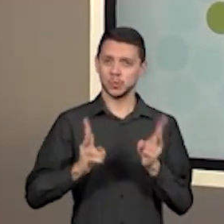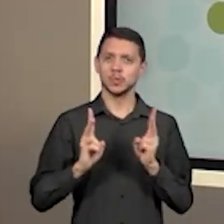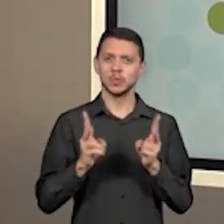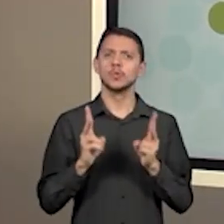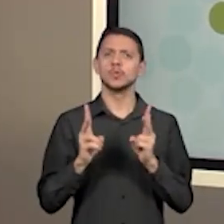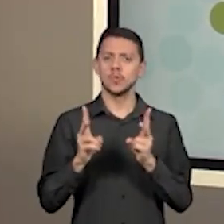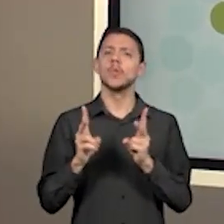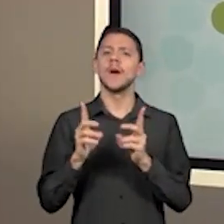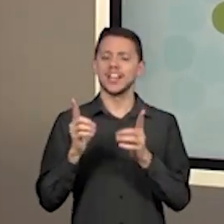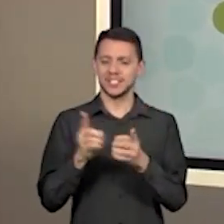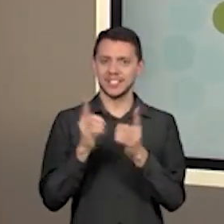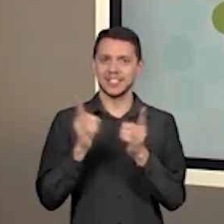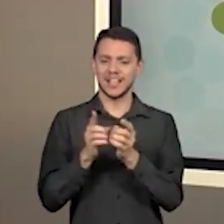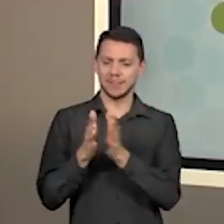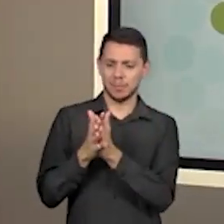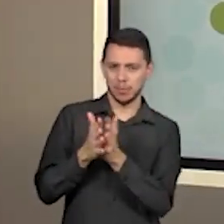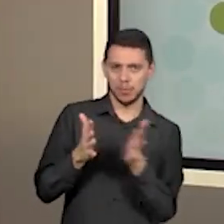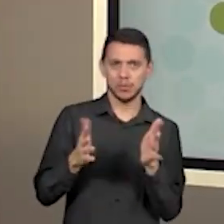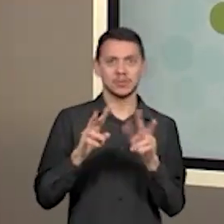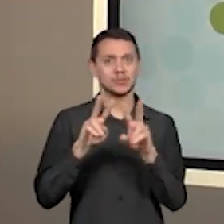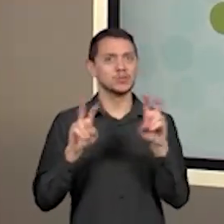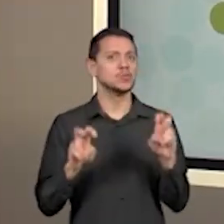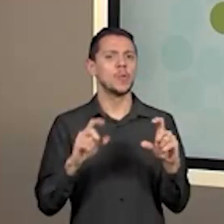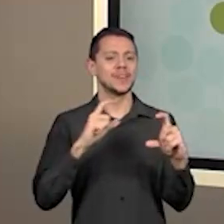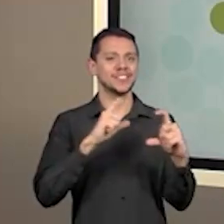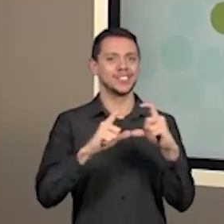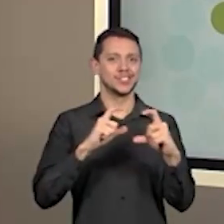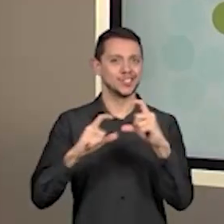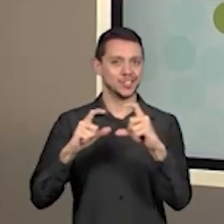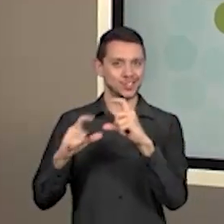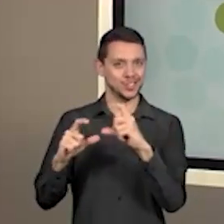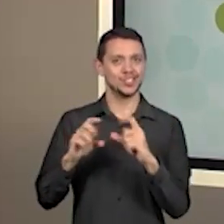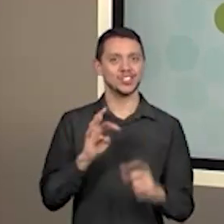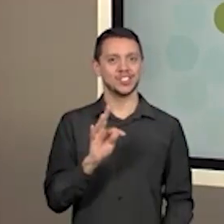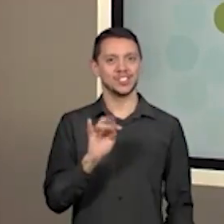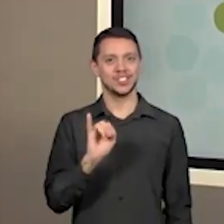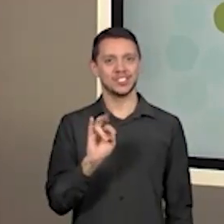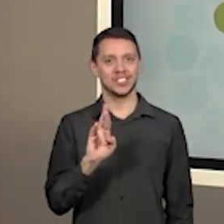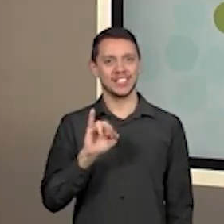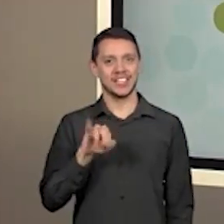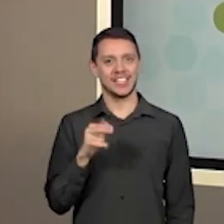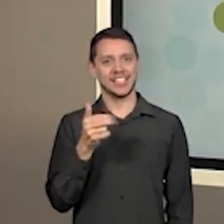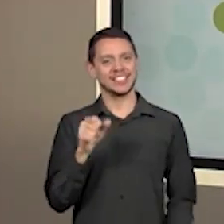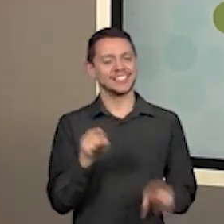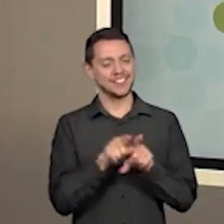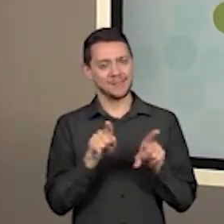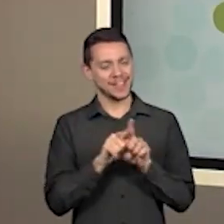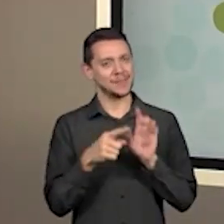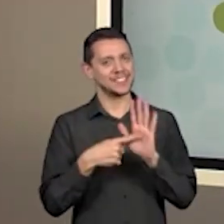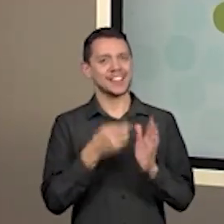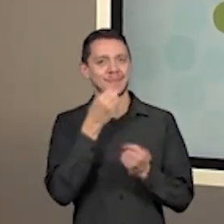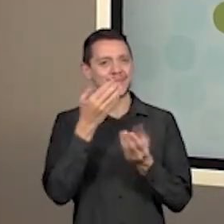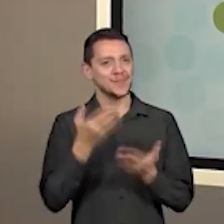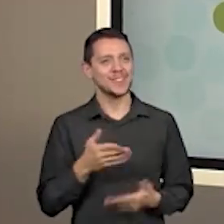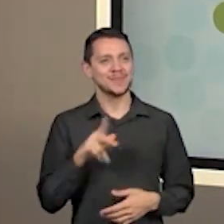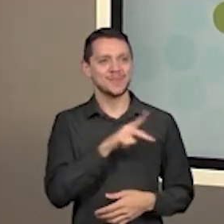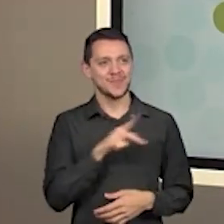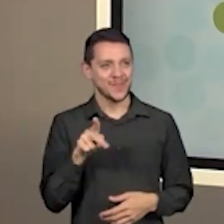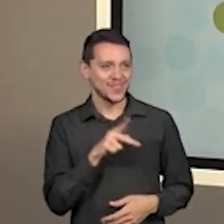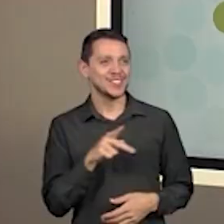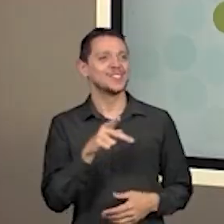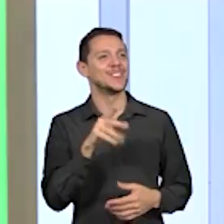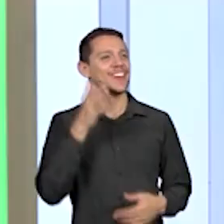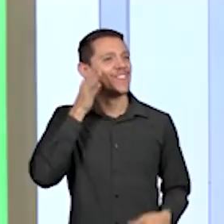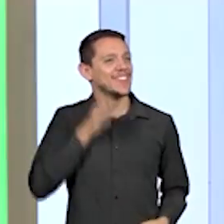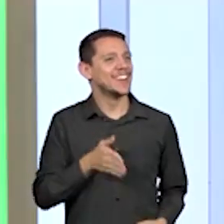didática sobre tirinhas, mas antes disso devo dar as boas-vindas também à professora Fran. Bem-vinda, professora Fran.